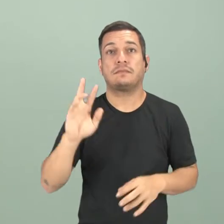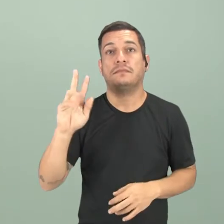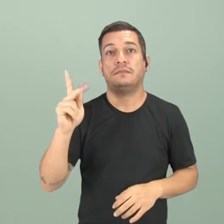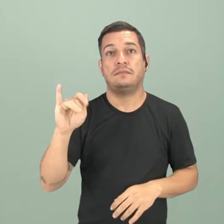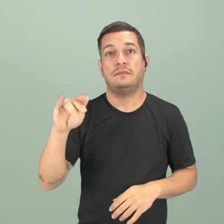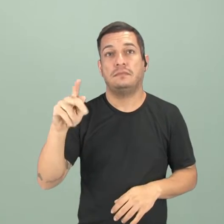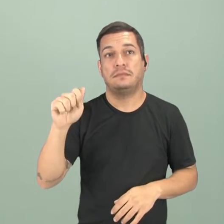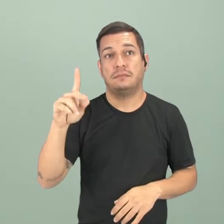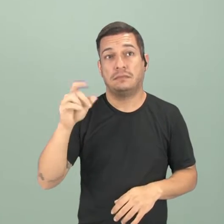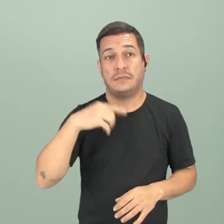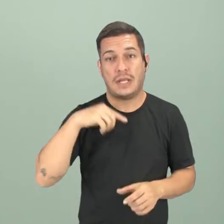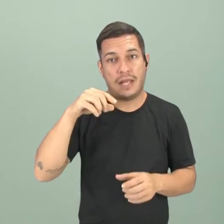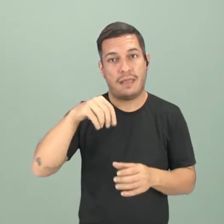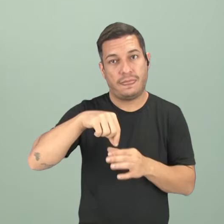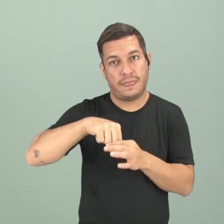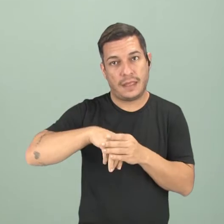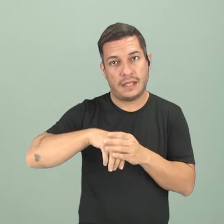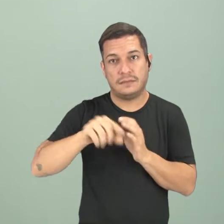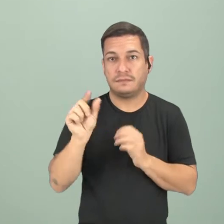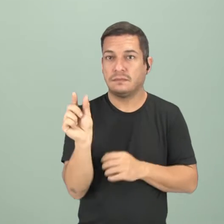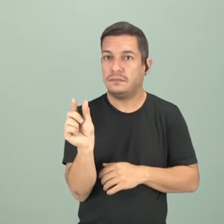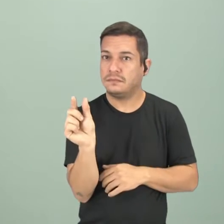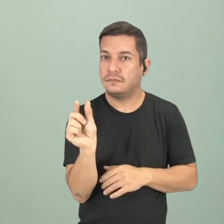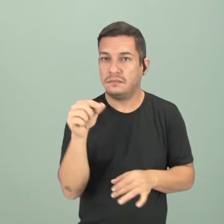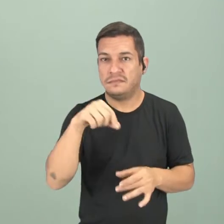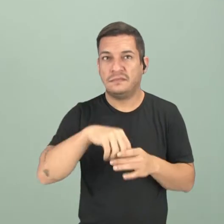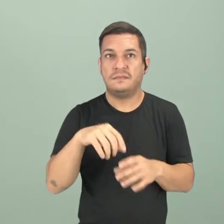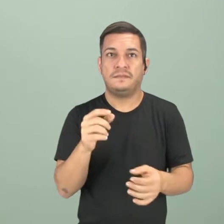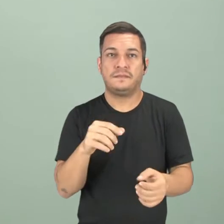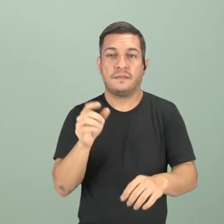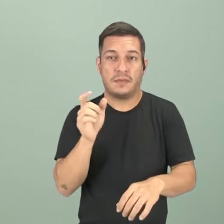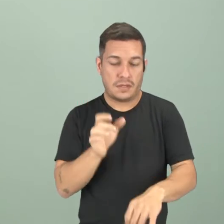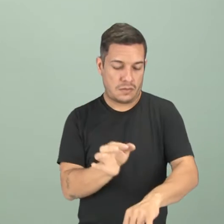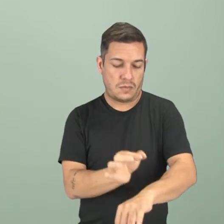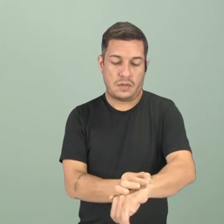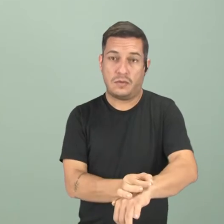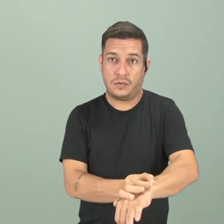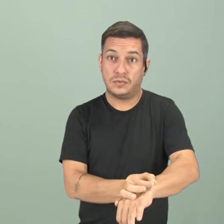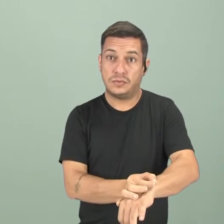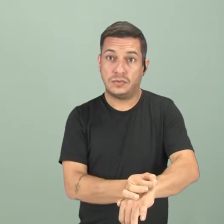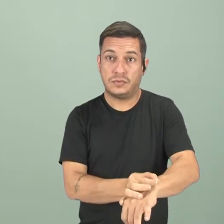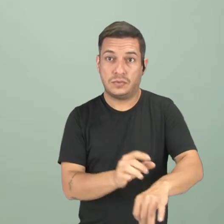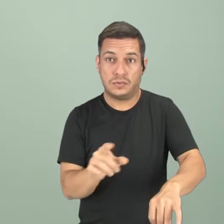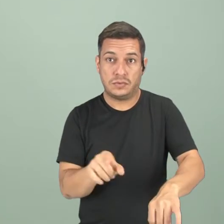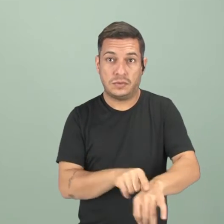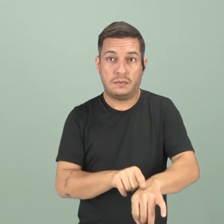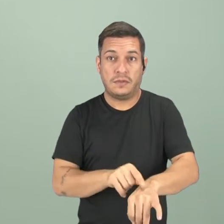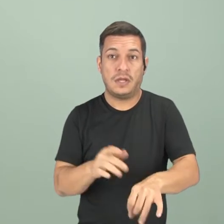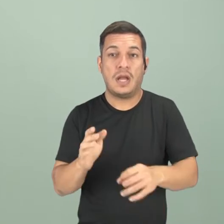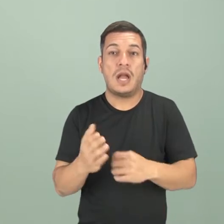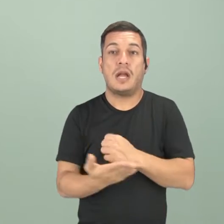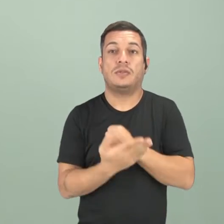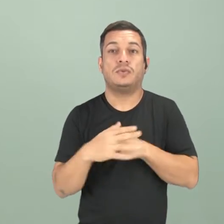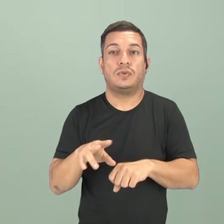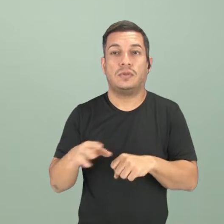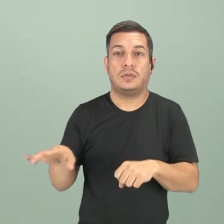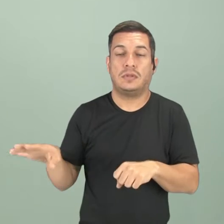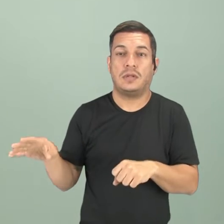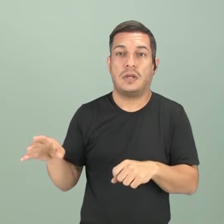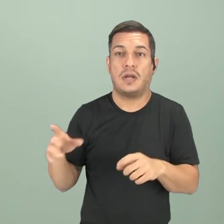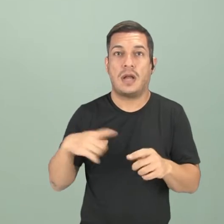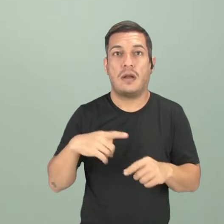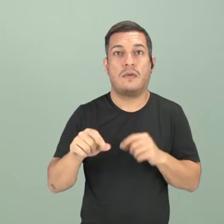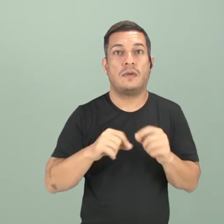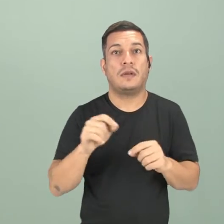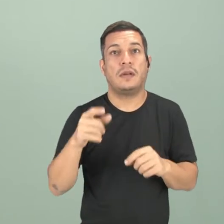tem um chipzinho que fica ligado a um relógio de pulso do árbitro e isso ajuda o árbitro a dar